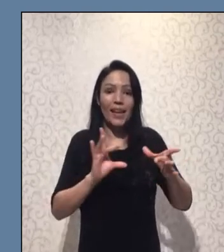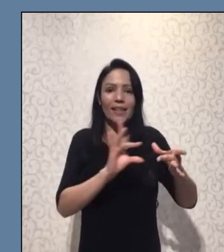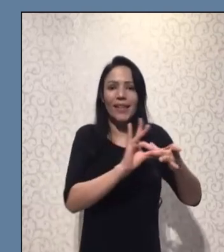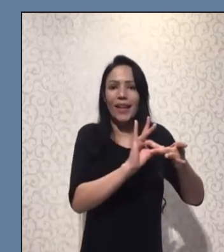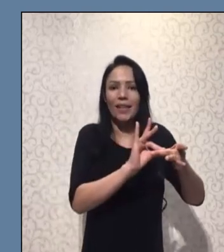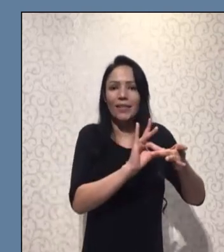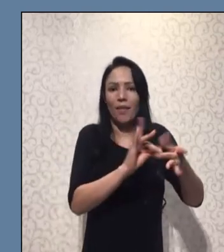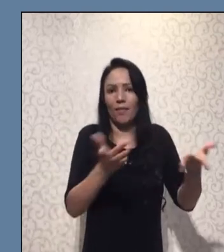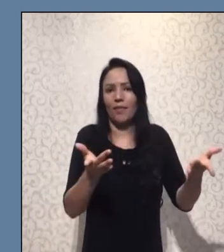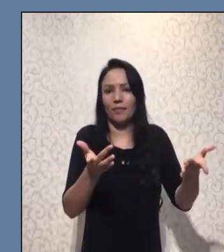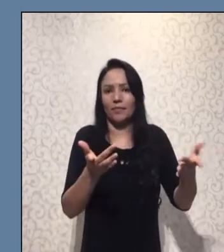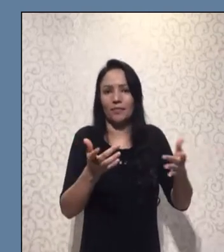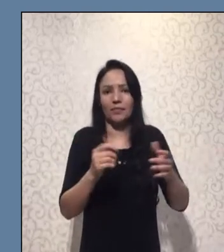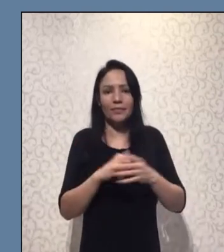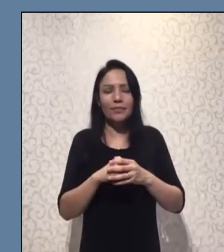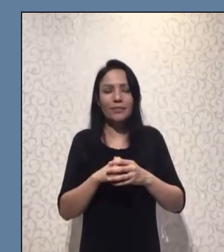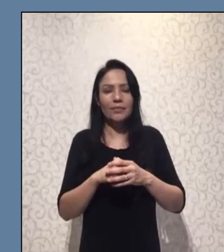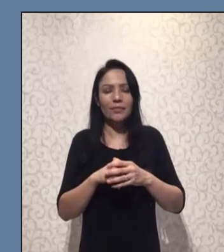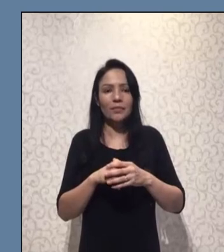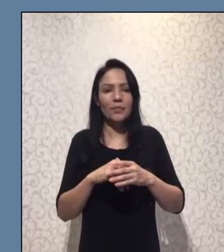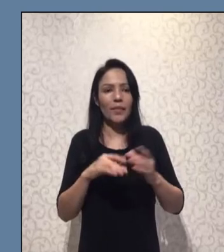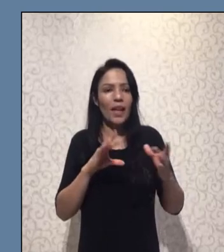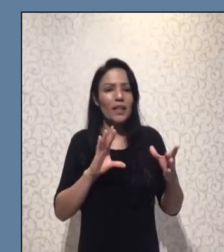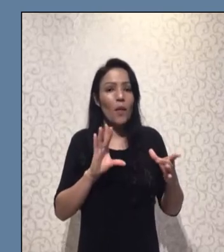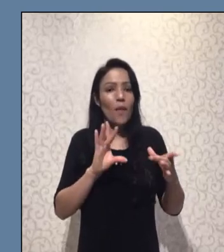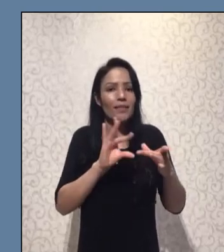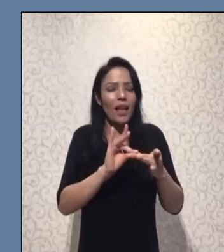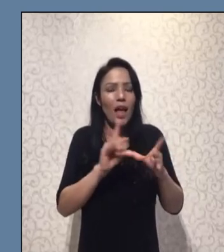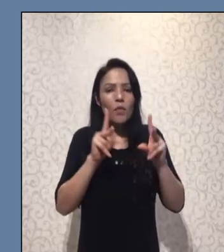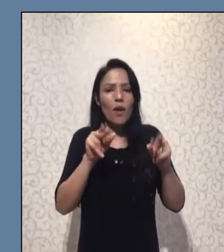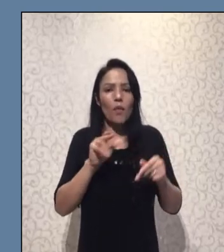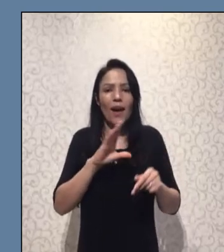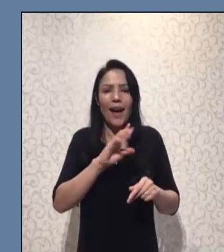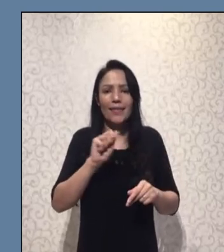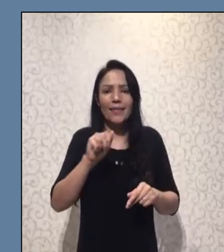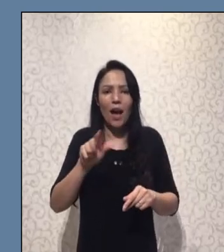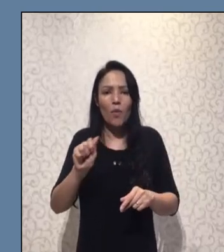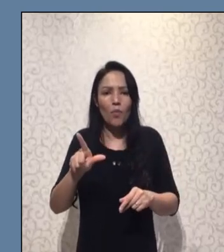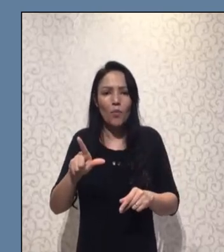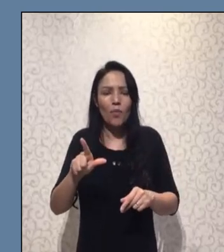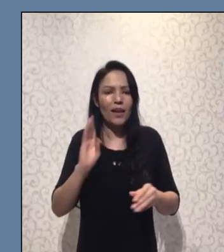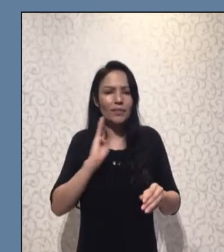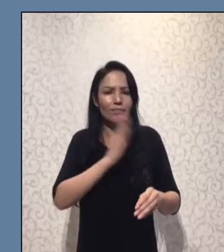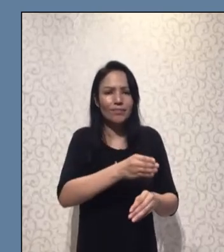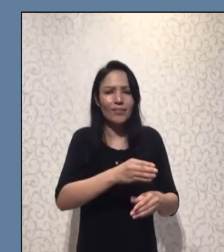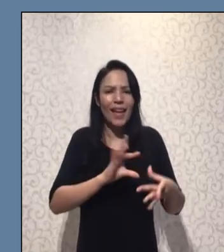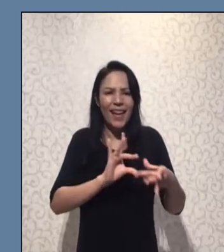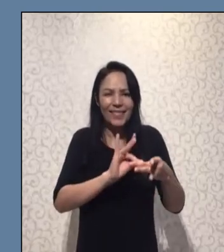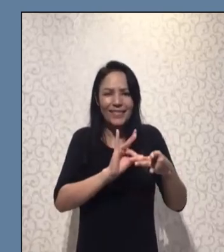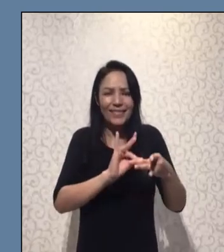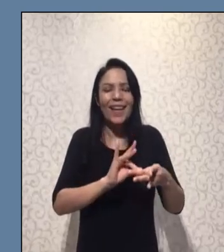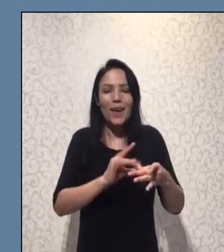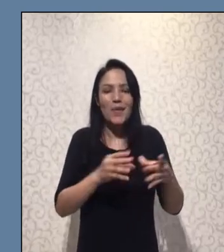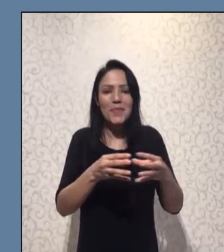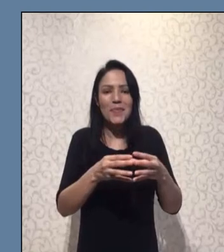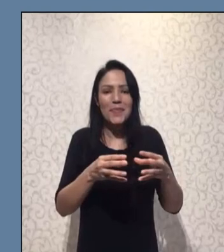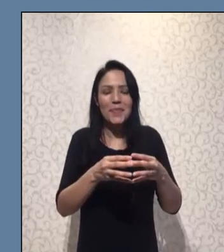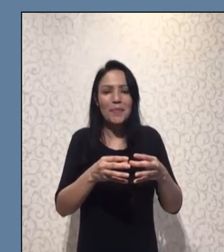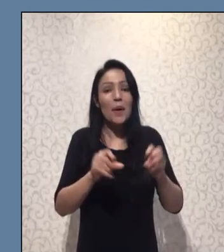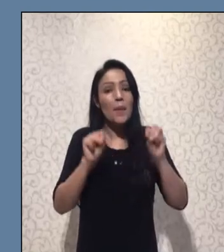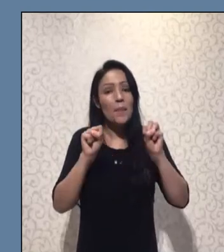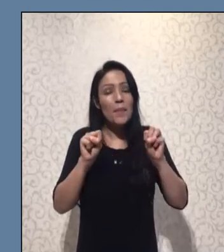aqui. Então, os canais com grupos, que são desde o grupo local, né, dos nossos vizinhos, né,